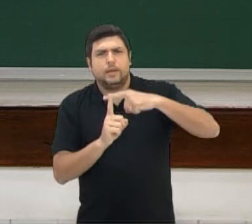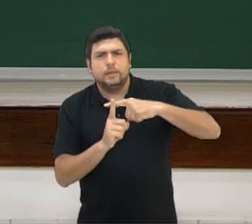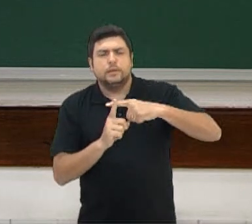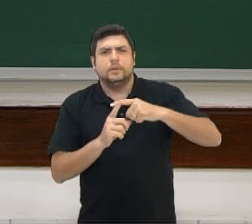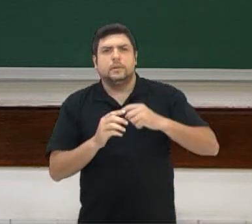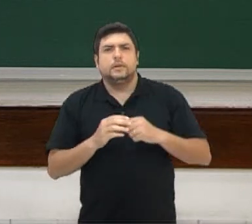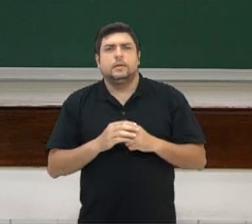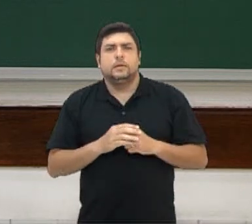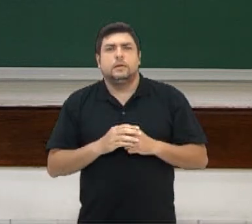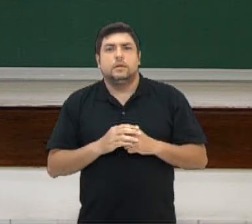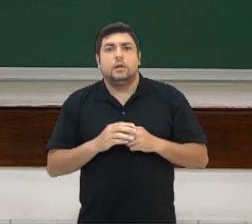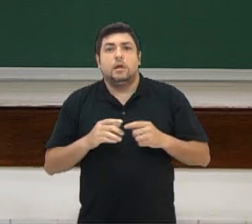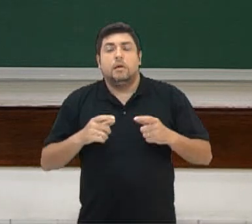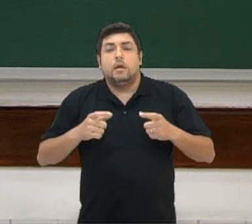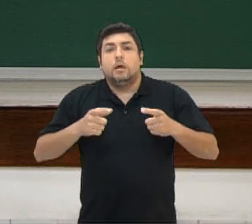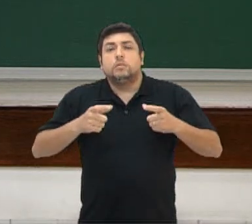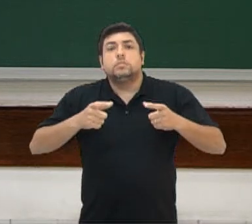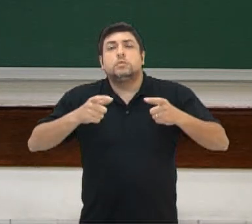locais aonde,